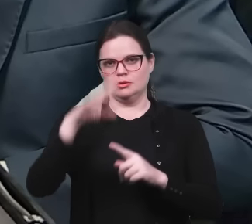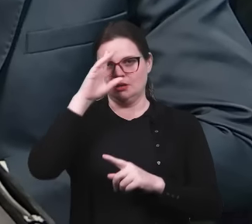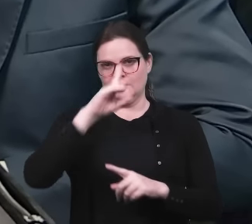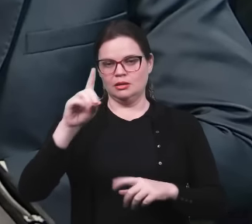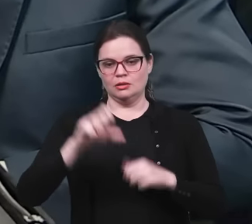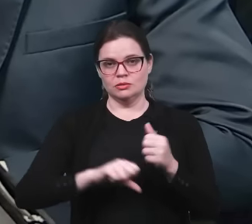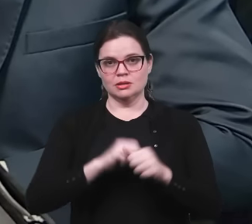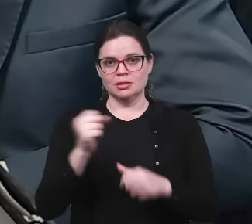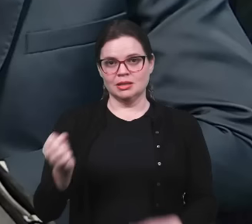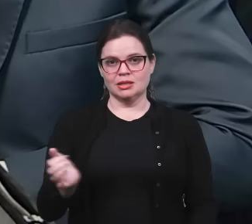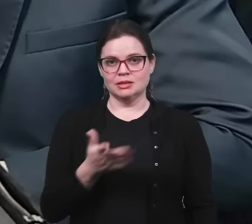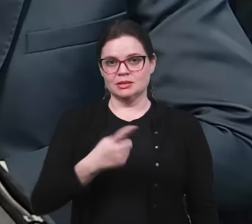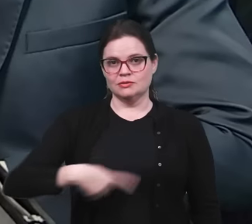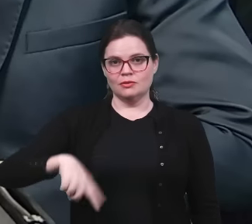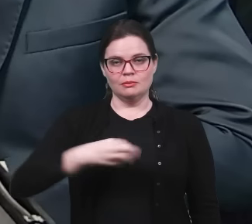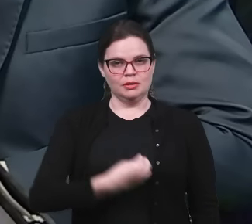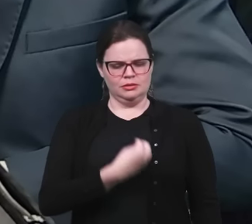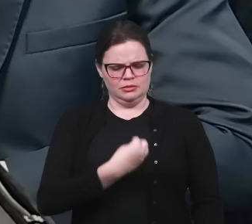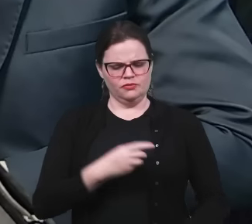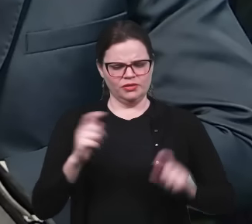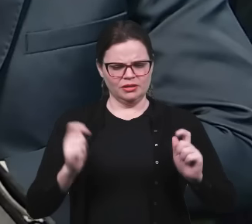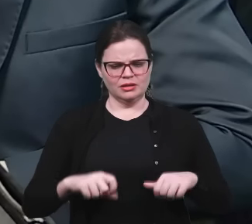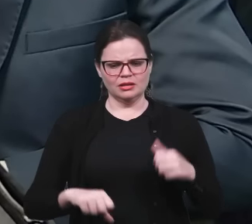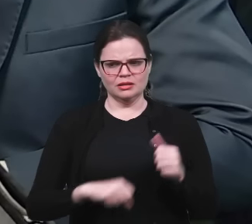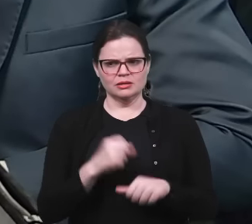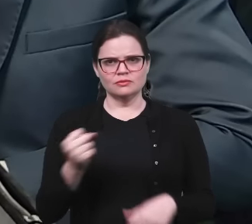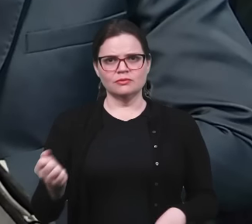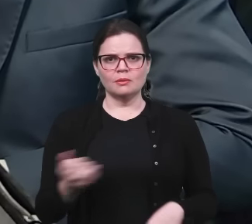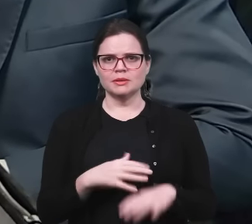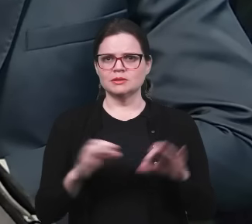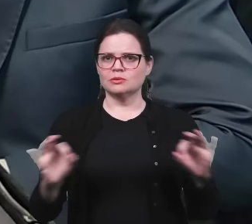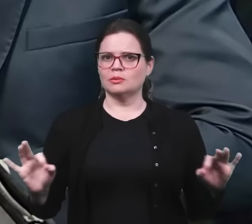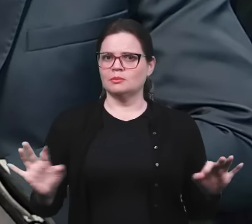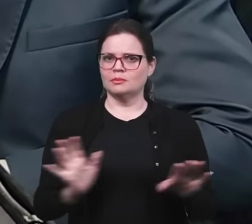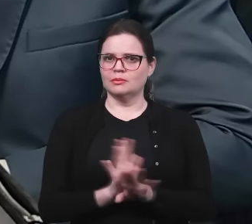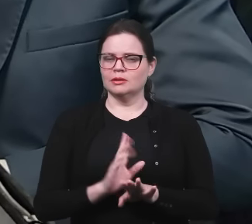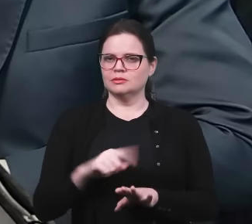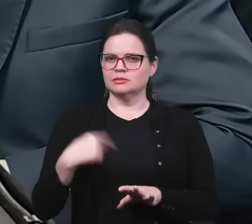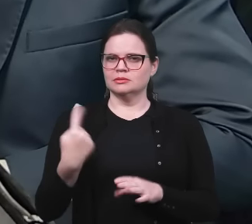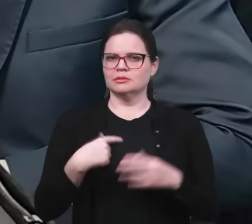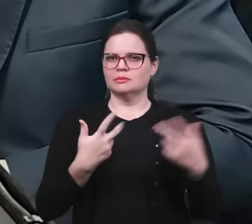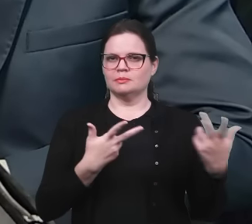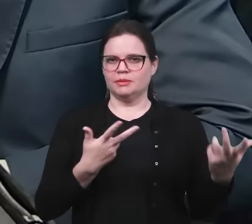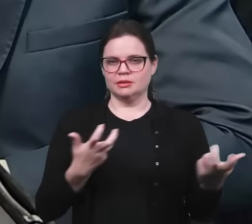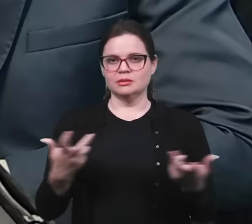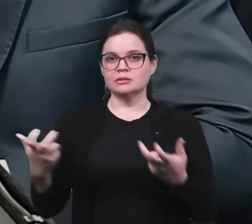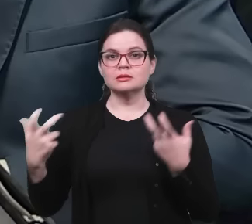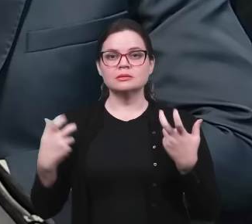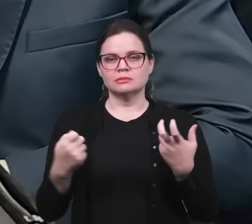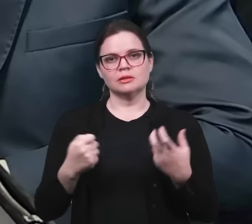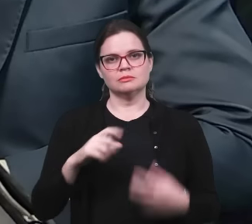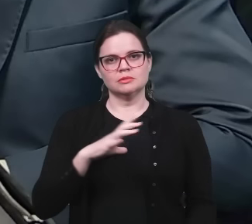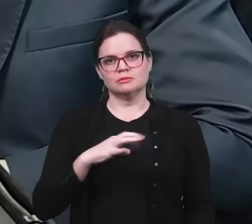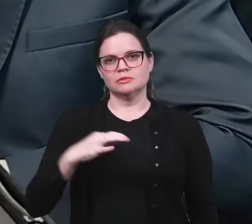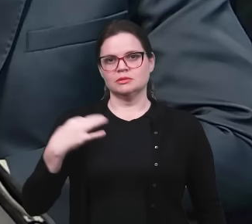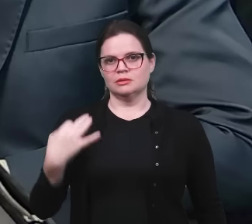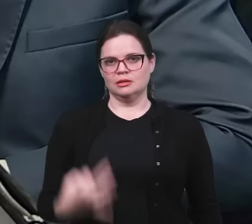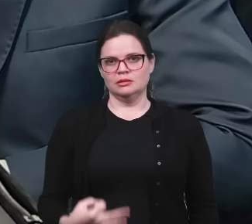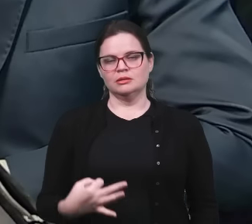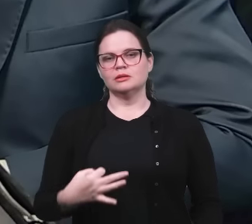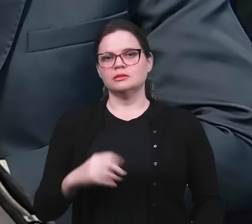a nossa vida, há uma mudança completa, né? E a gente percebe isto e certamente